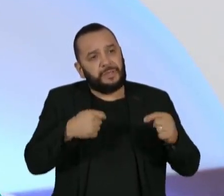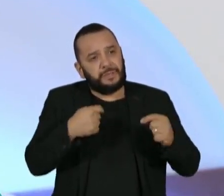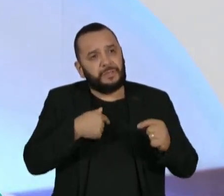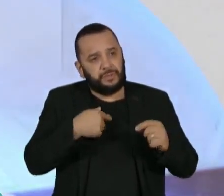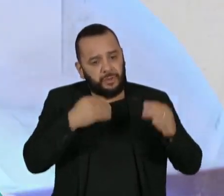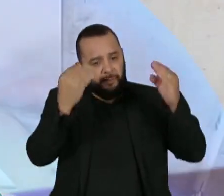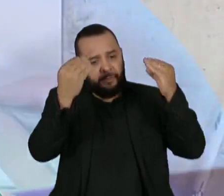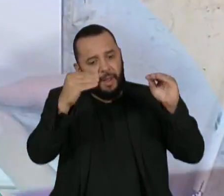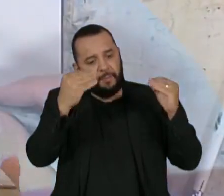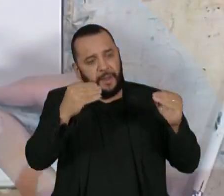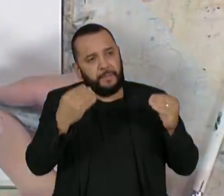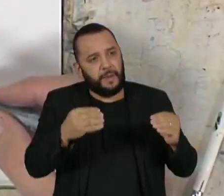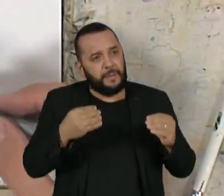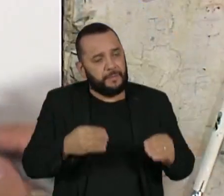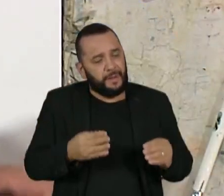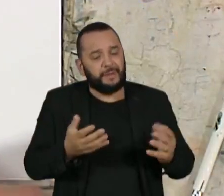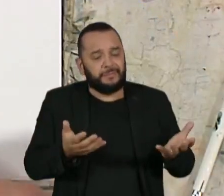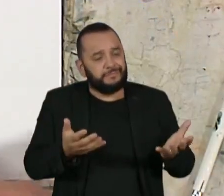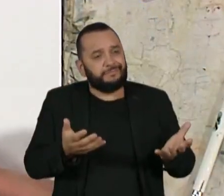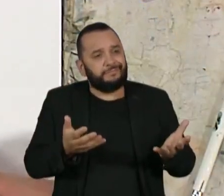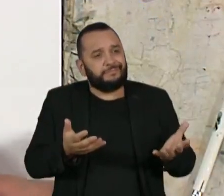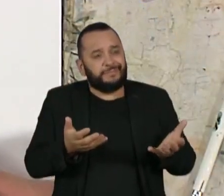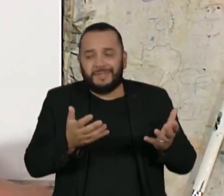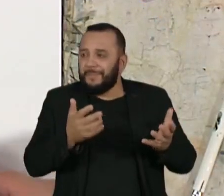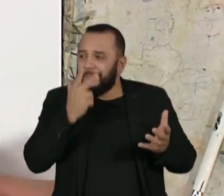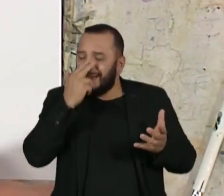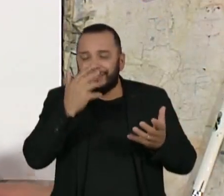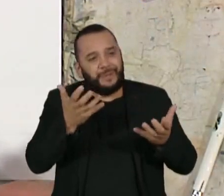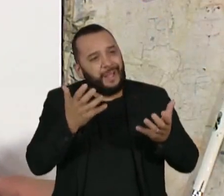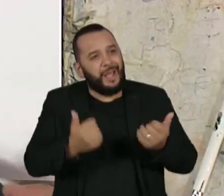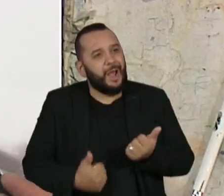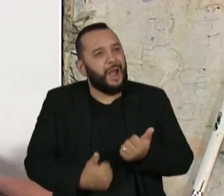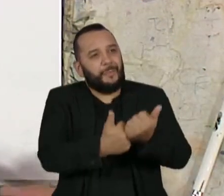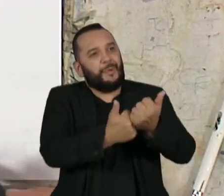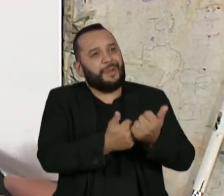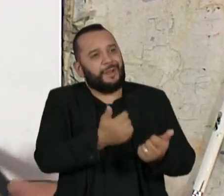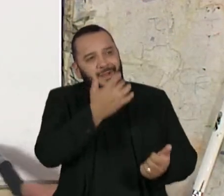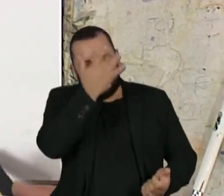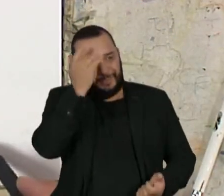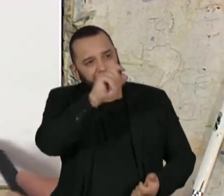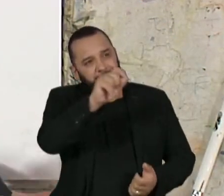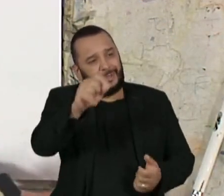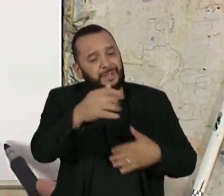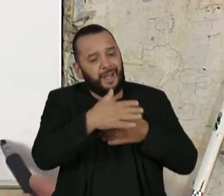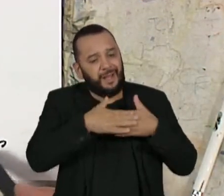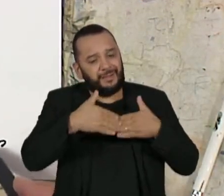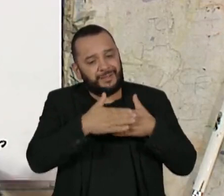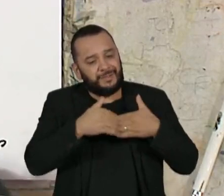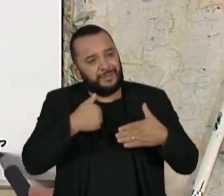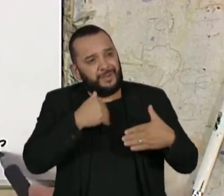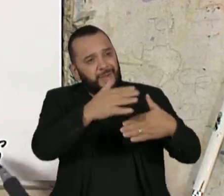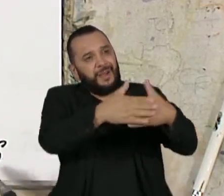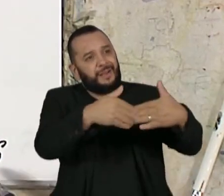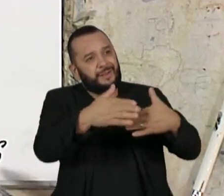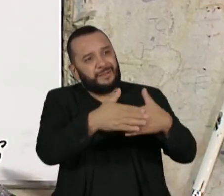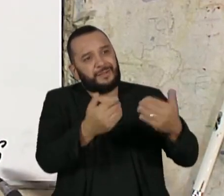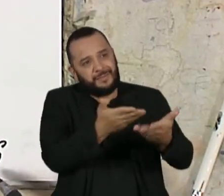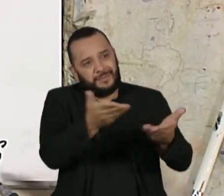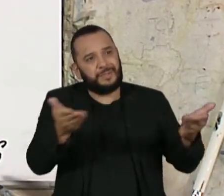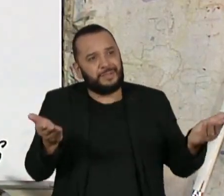forma e devolver para as pessoas que gostam de mim você carinho que eu recebo todo dia